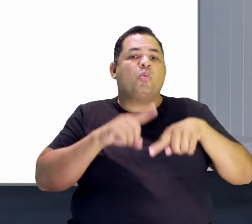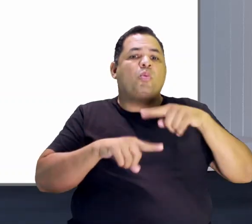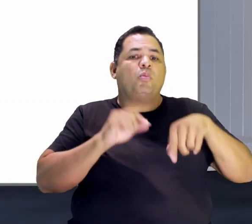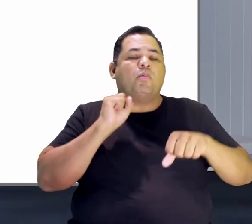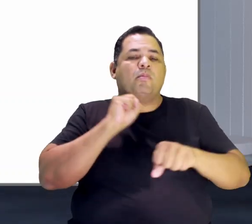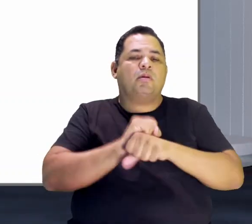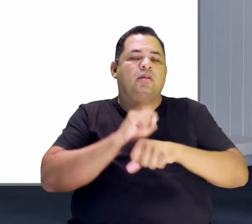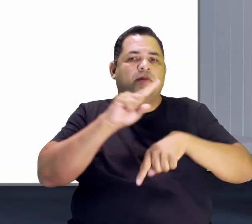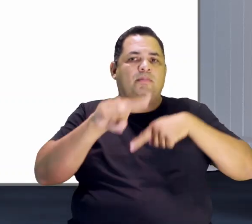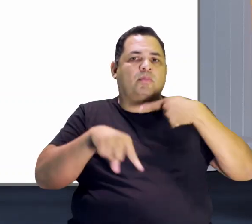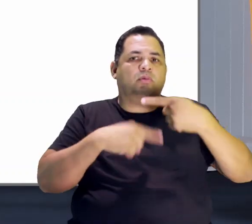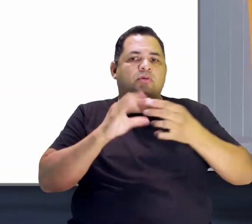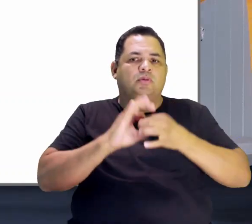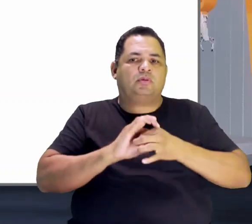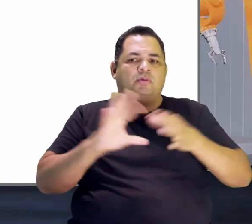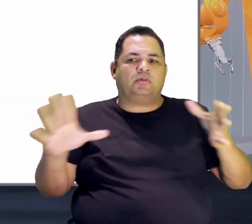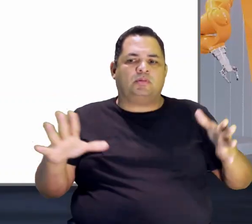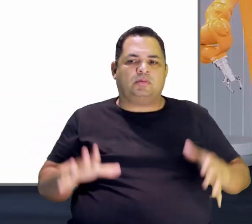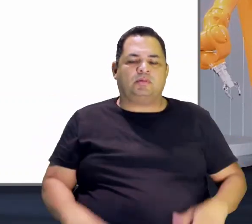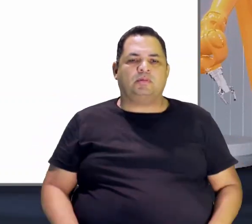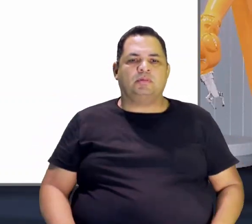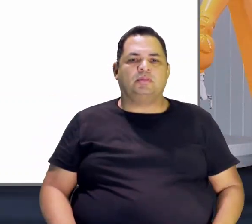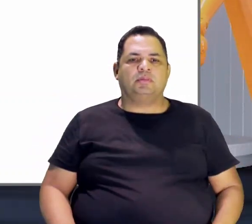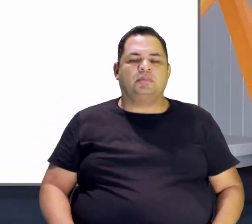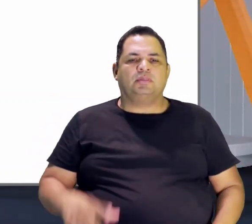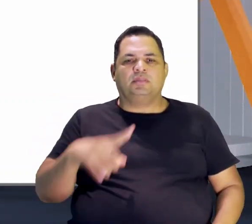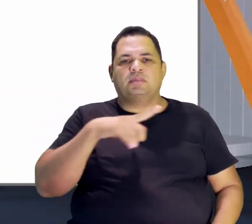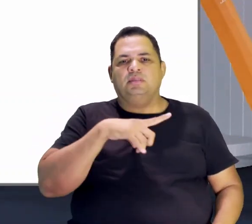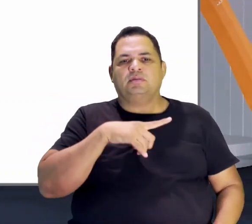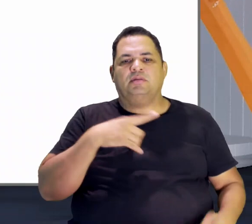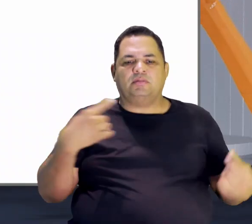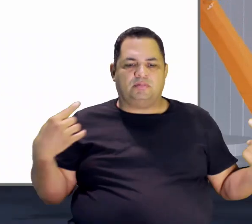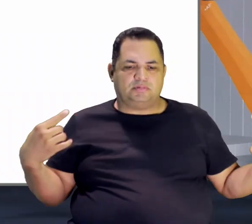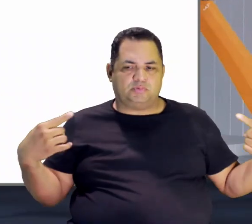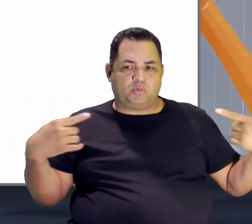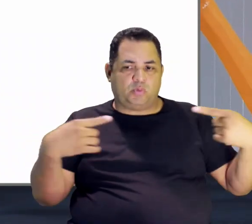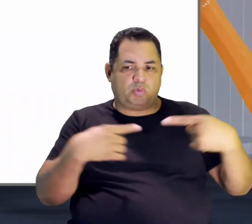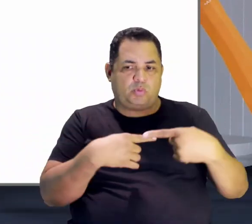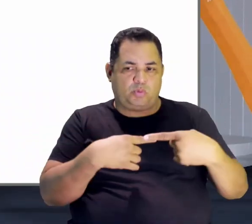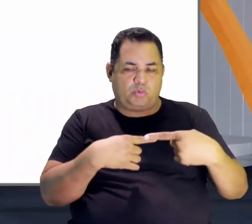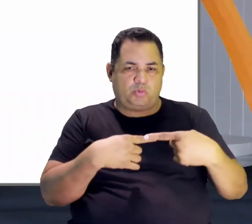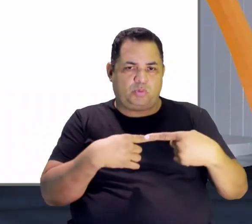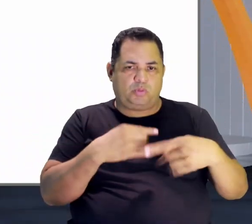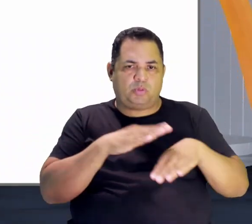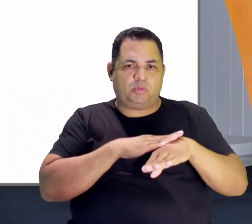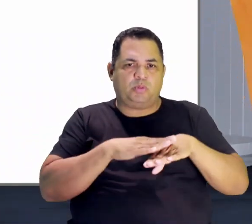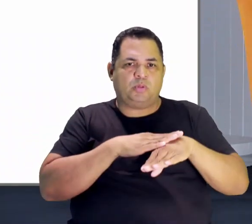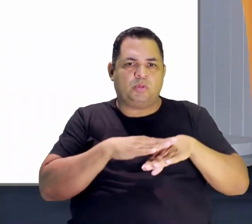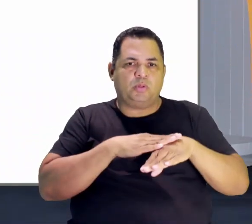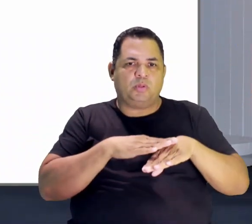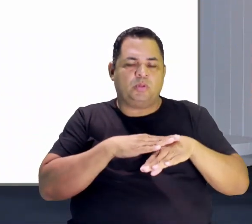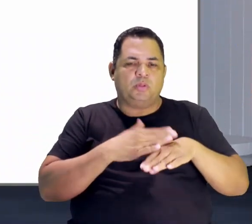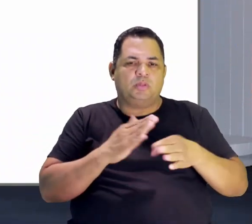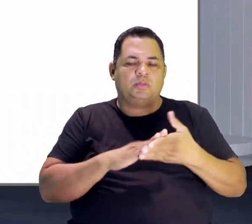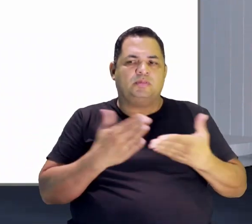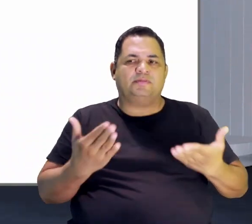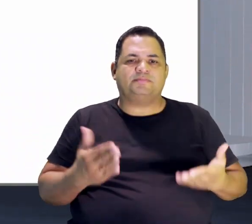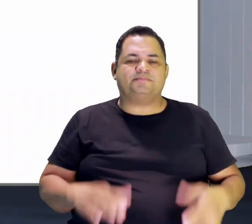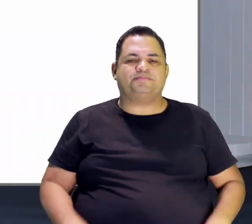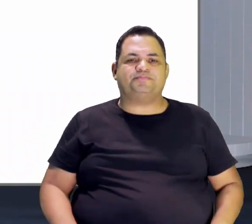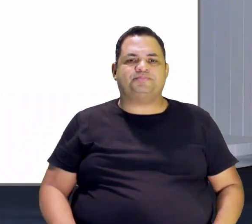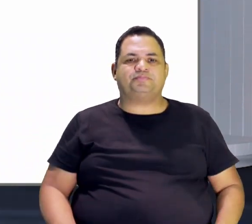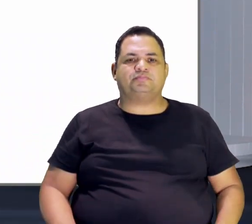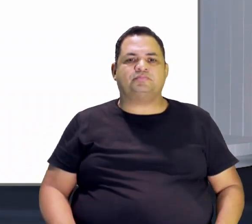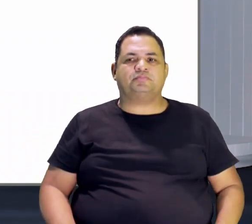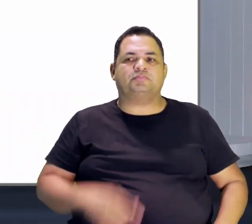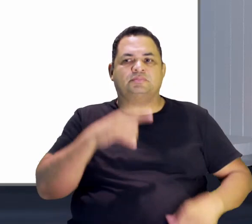que soltava. Então, tem uma força contrária no movimento, chamada atrito, que ela, por ser contrária, ela